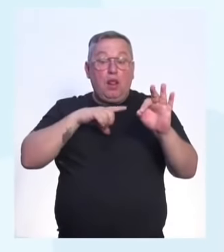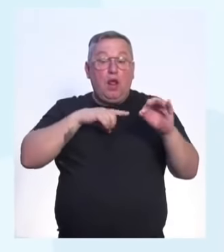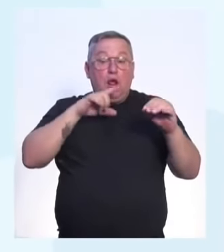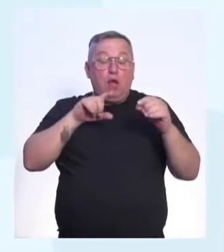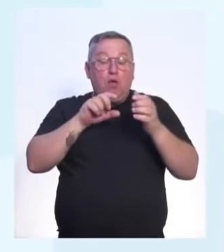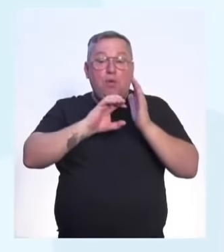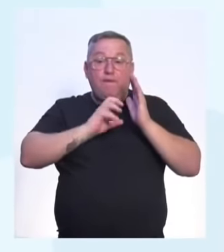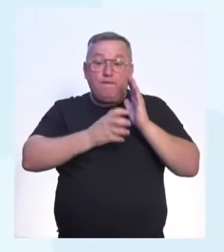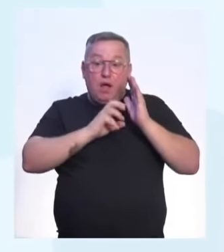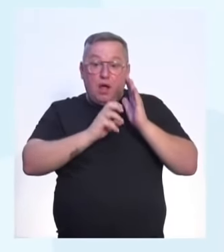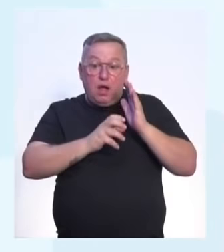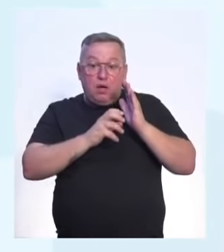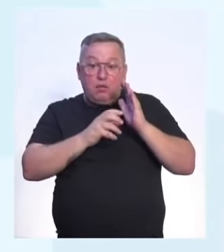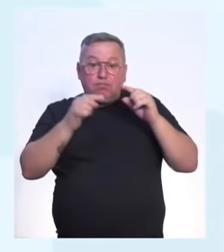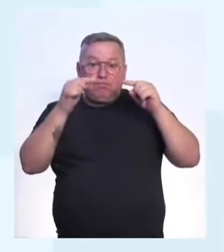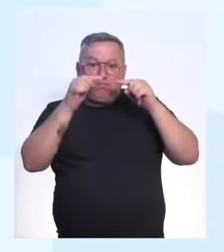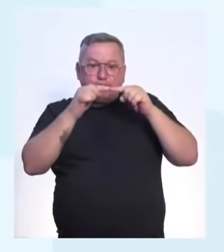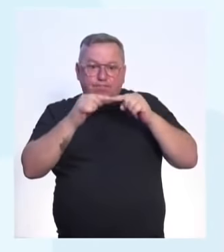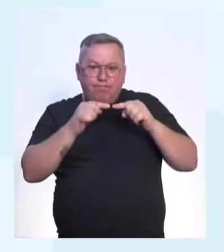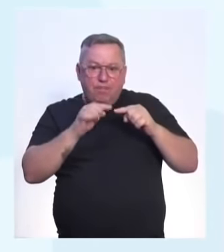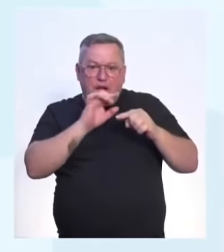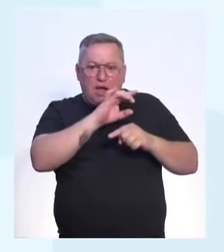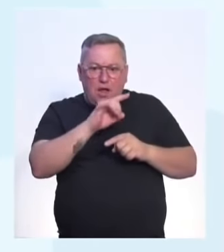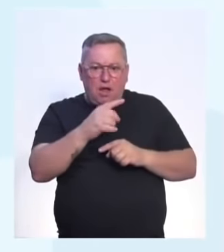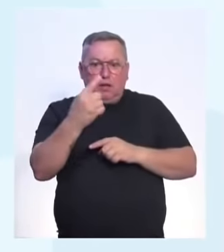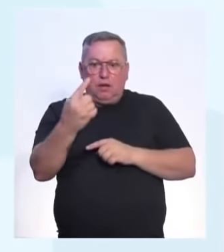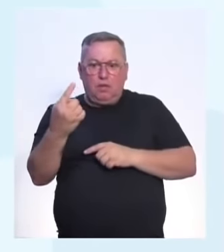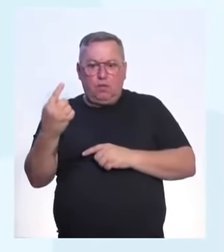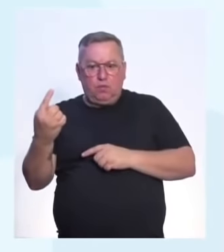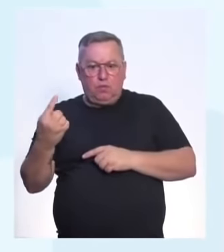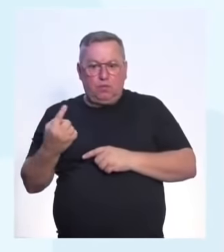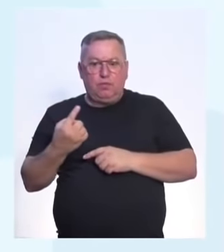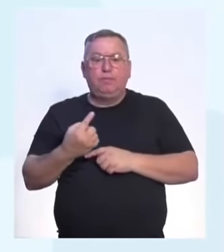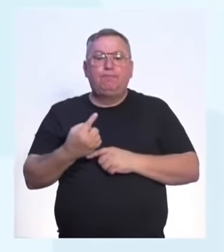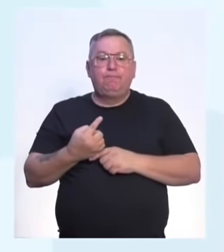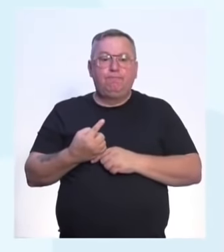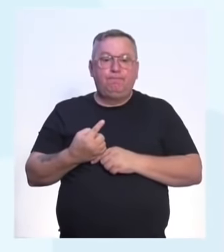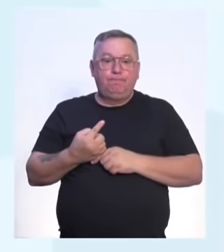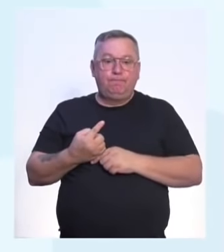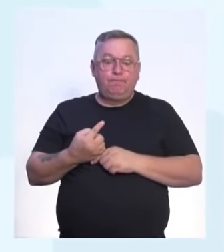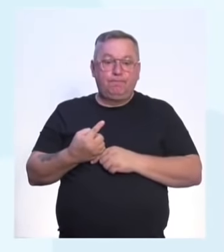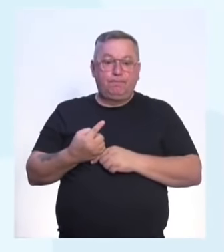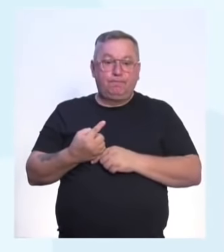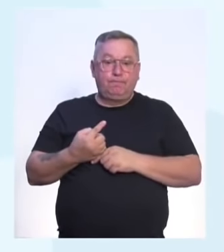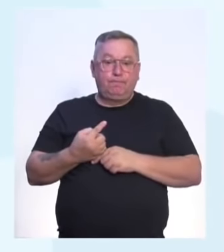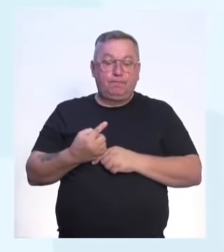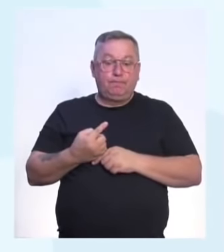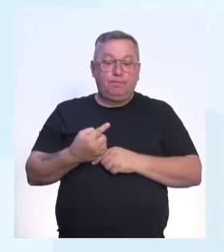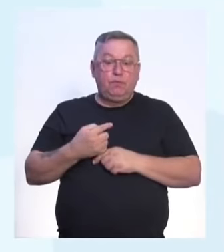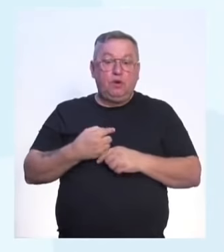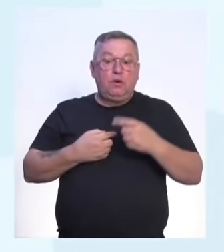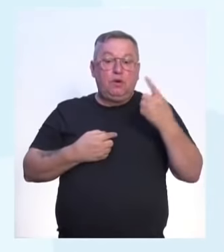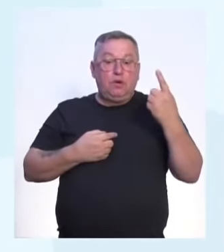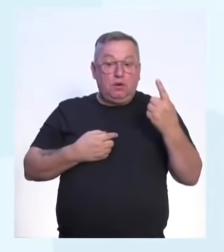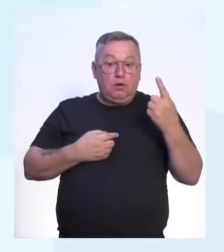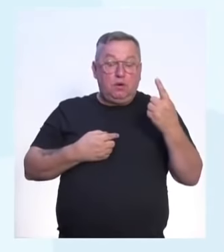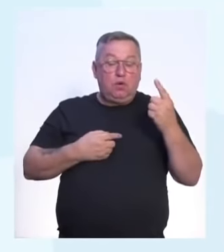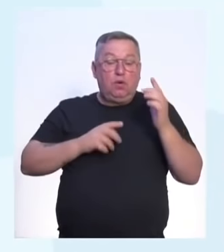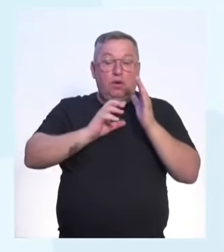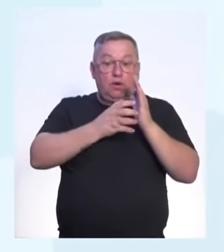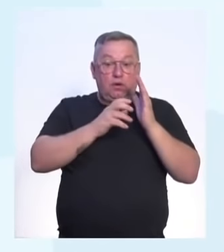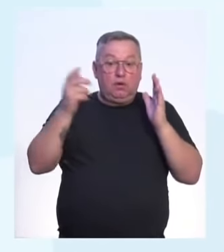o objeto adequado para cada uma delas. Ou seja, eu tenho um objeto